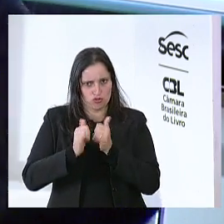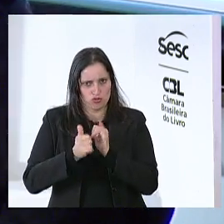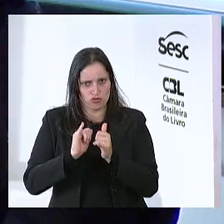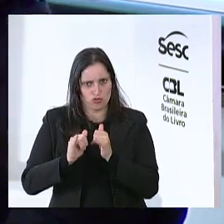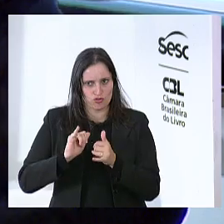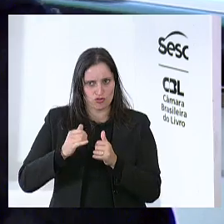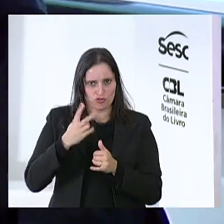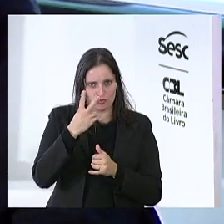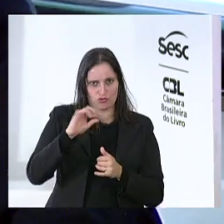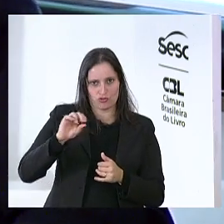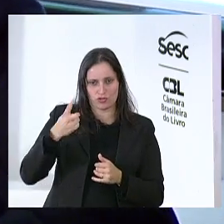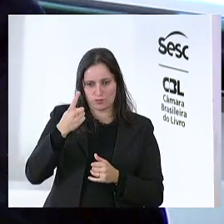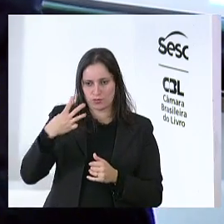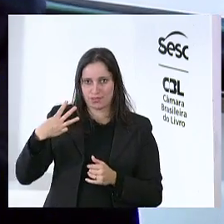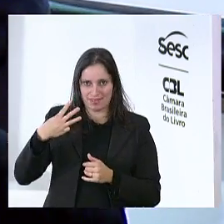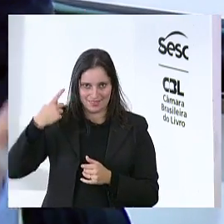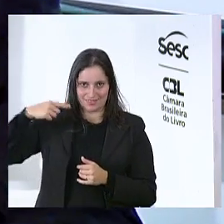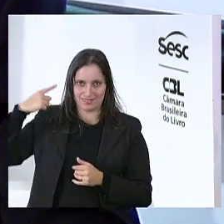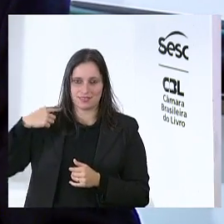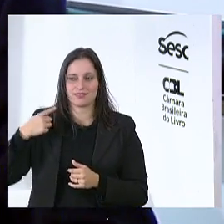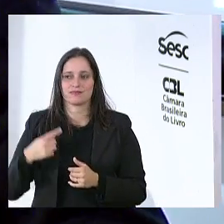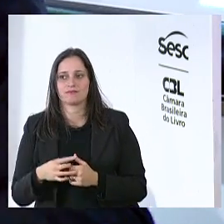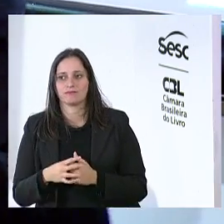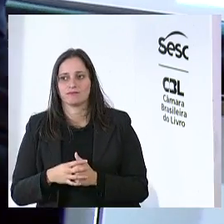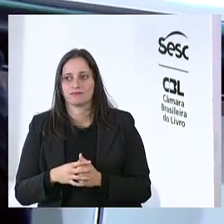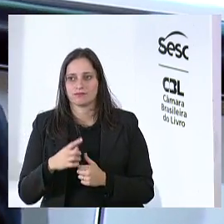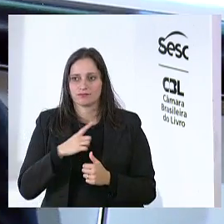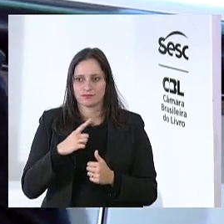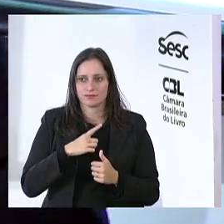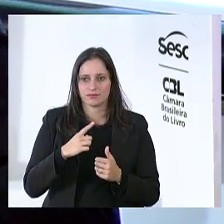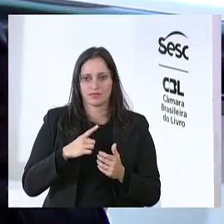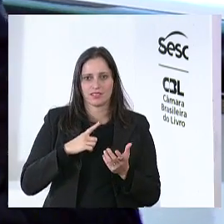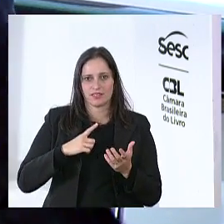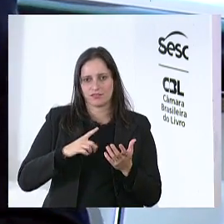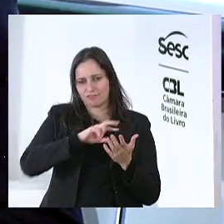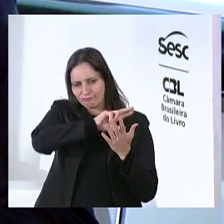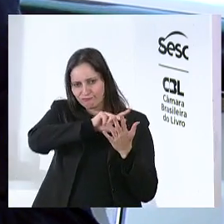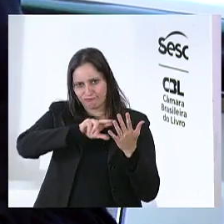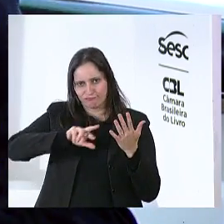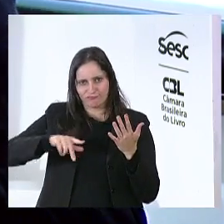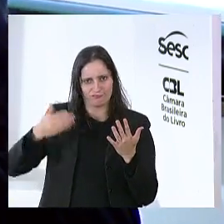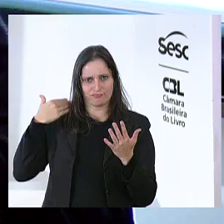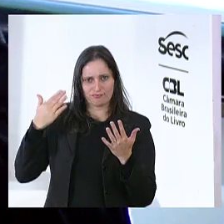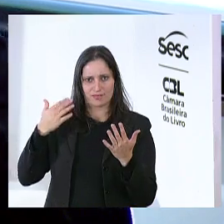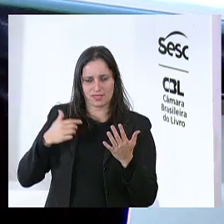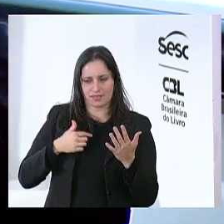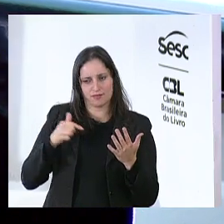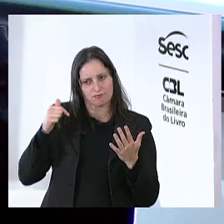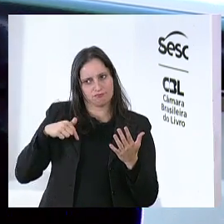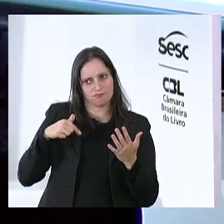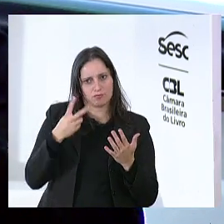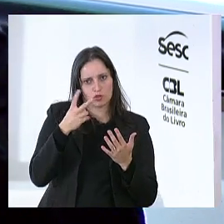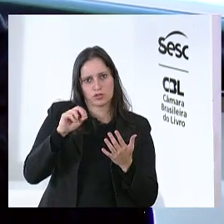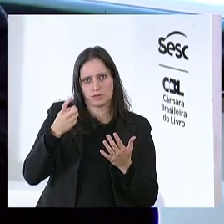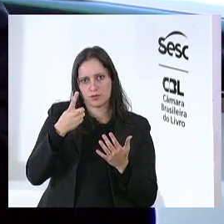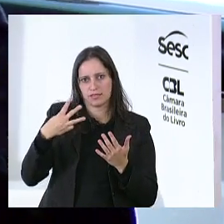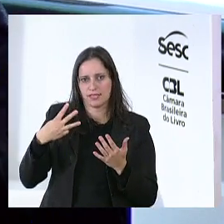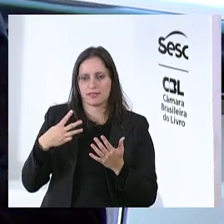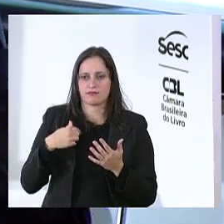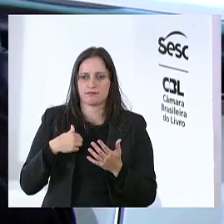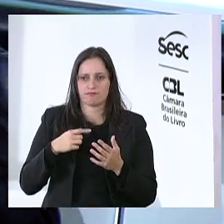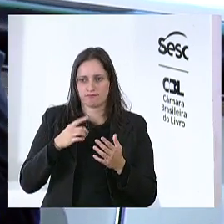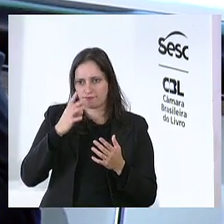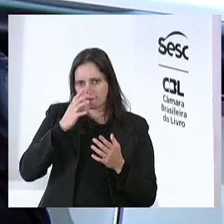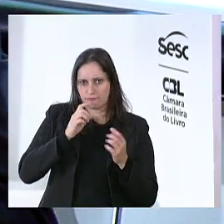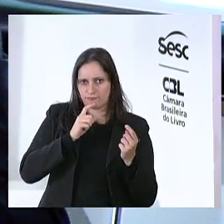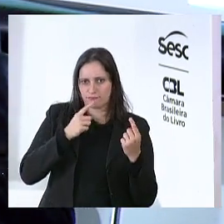aconteceu em junho de 2013 de revoltas. Então, tem a revolta do Vintém, tem a revolta da vacina. Né? Então, só que é no plural, porque é